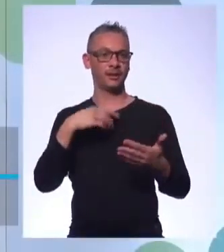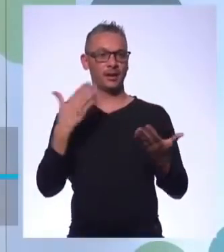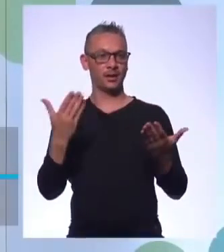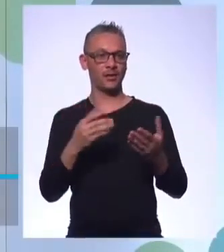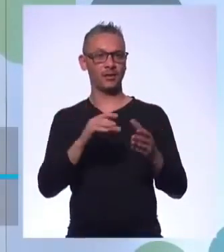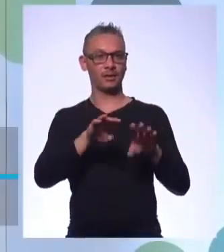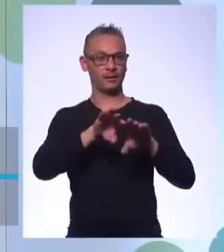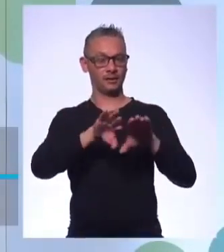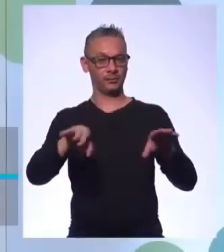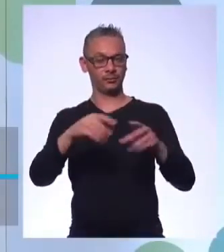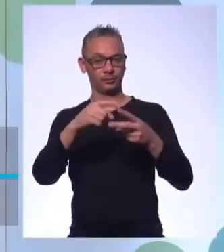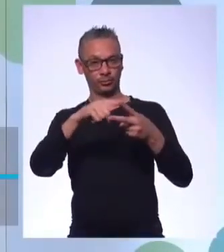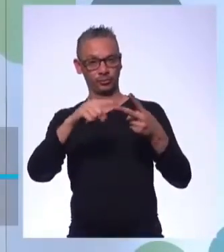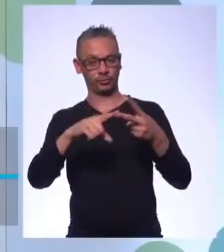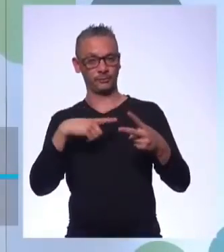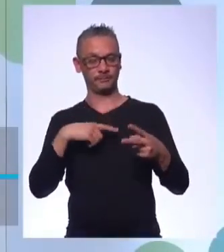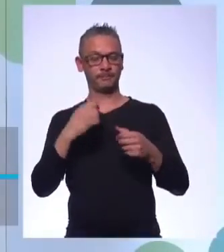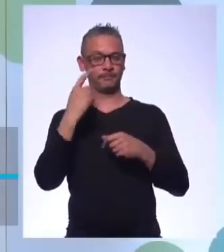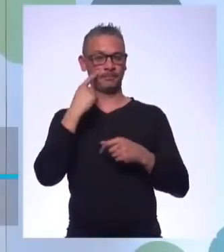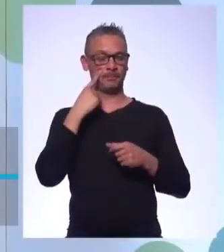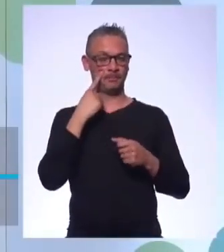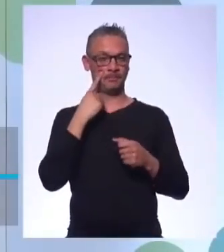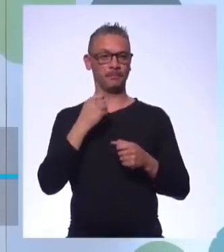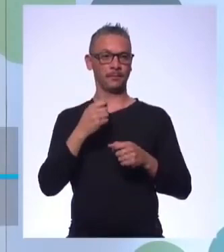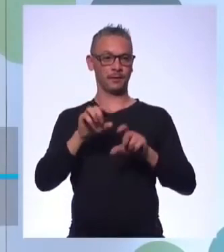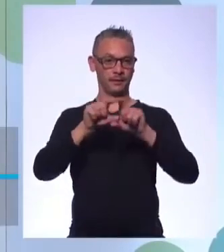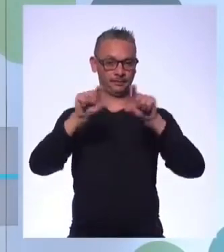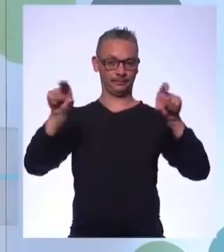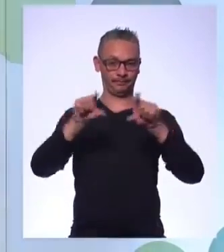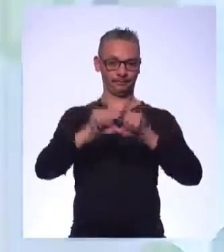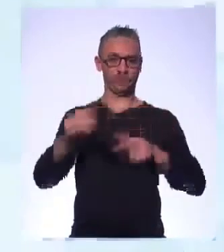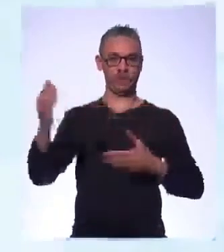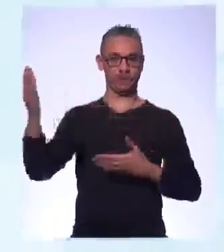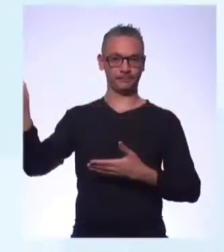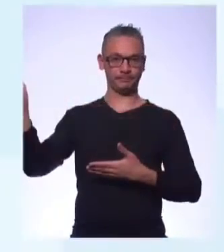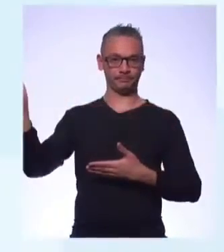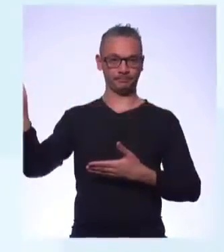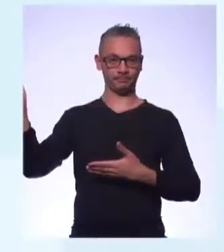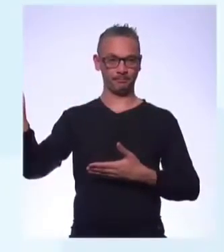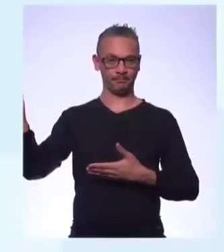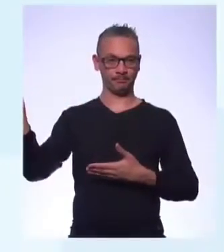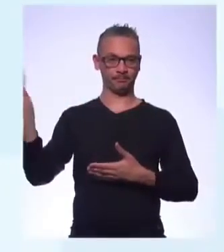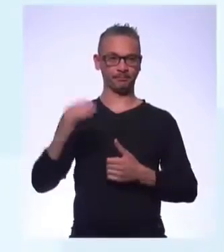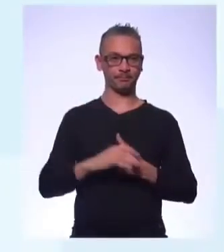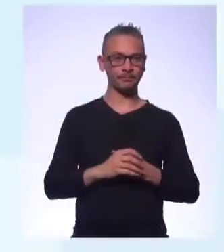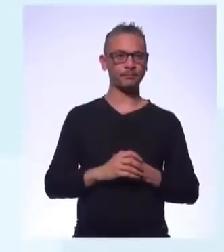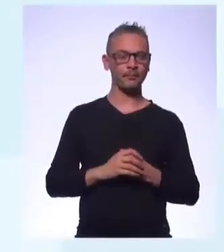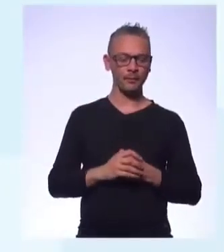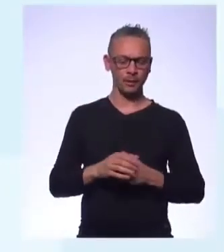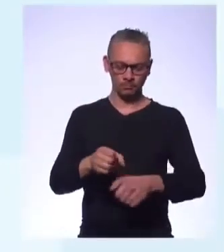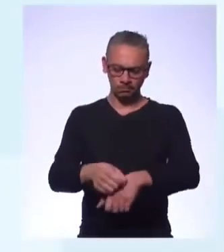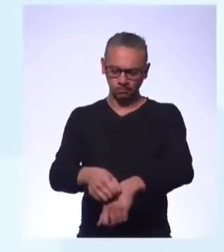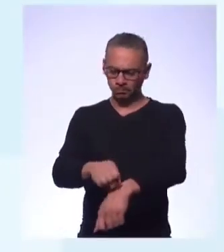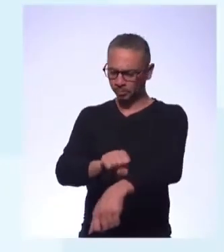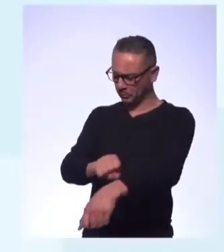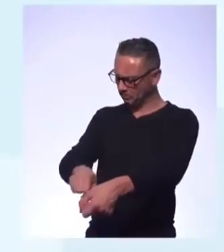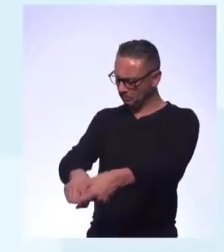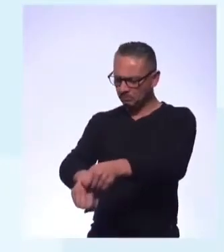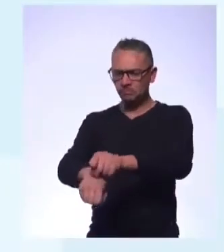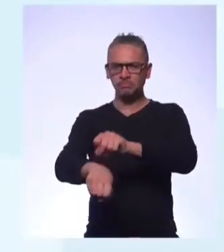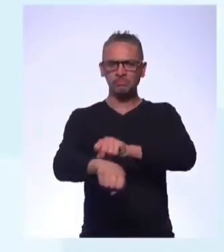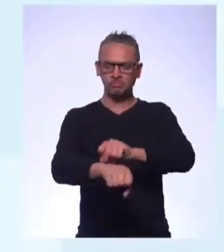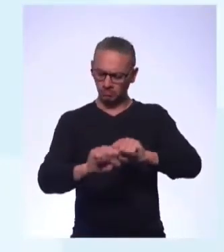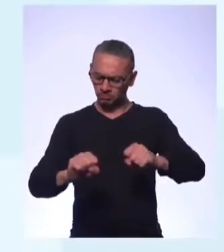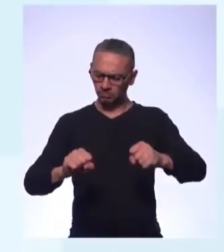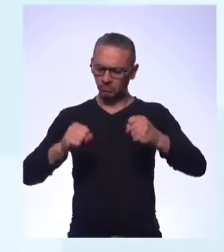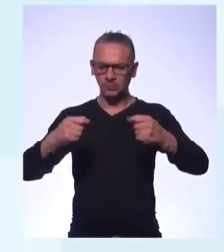já separei para a gente fazer no chat. O trecho é o seguinte, olha aí na tela. É preciso arregaçar as mangas, deixar